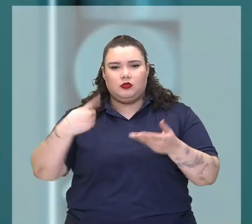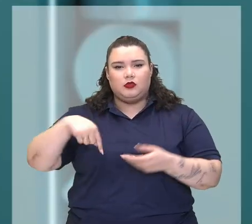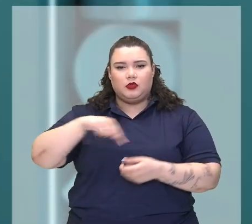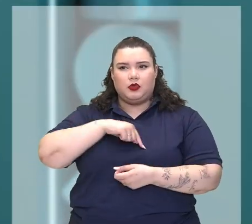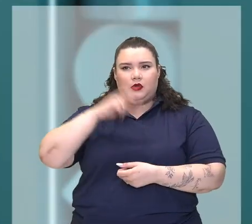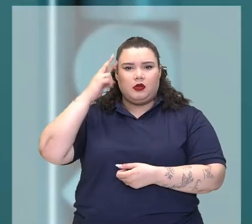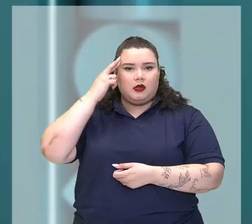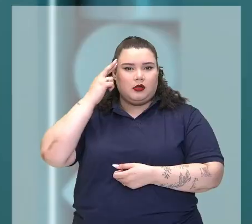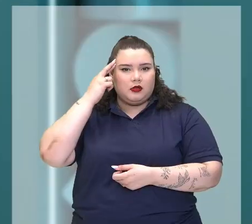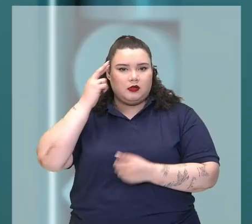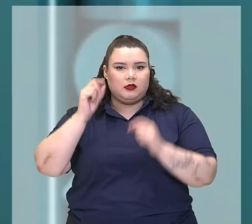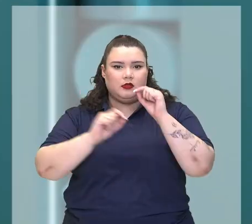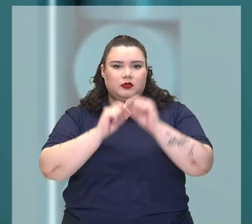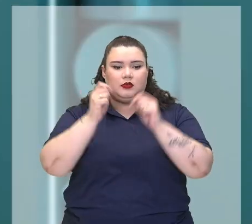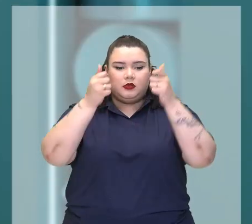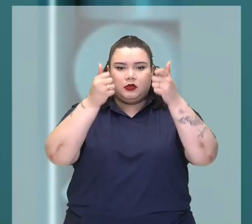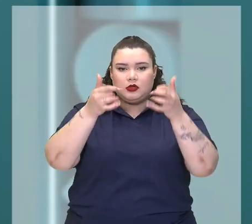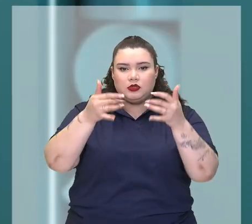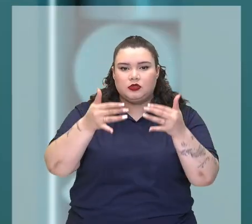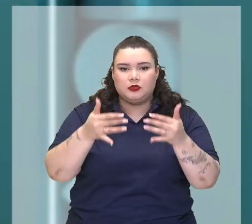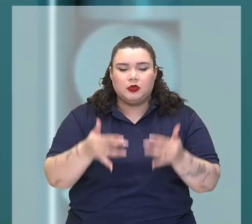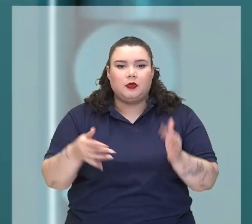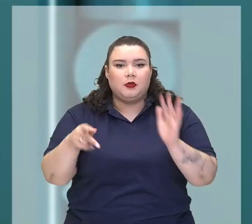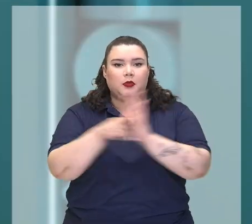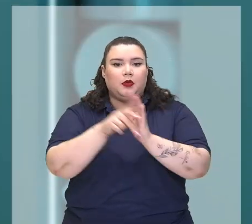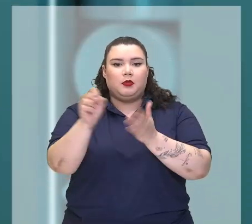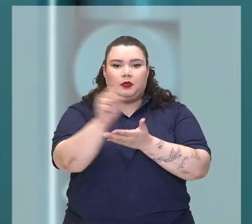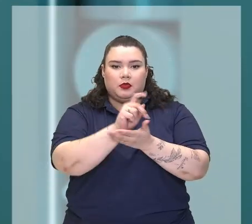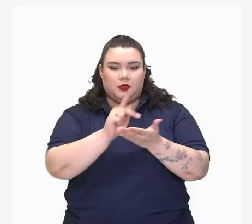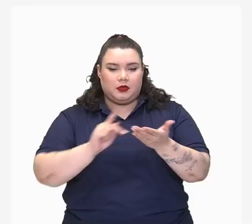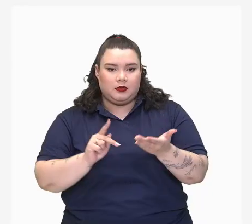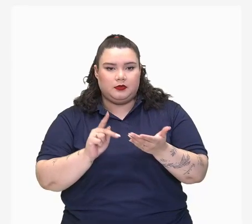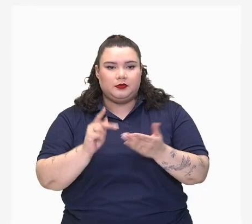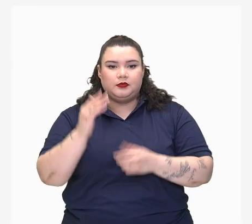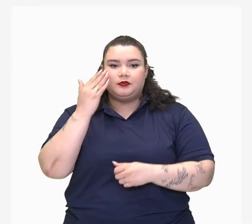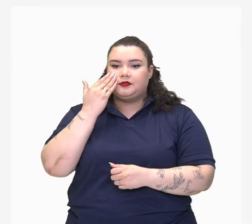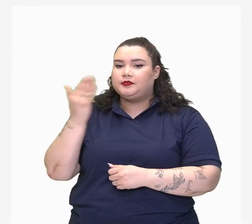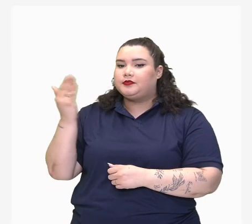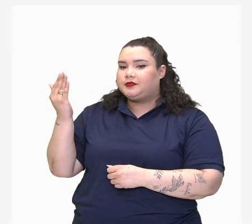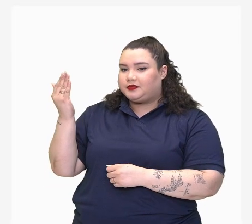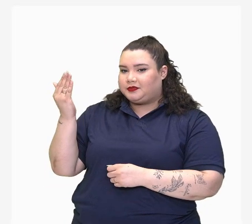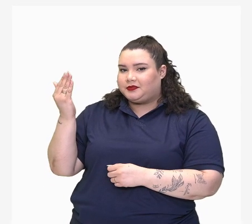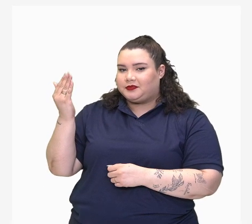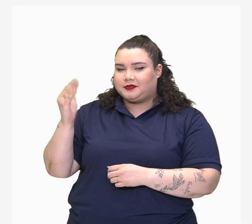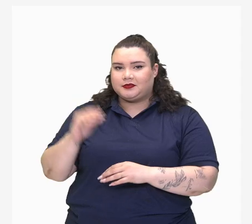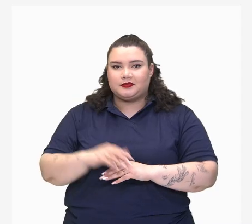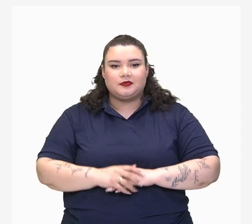pouco mais na explicação do poema O Bicho. Acompanhe aí na tela.